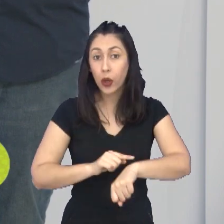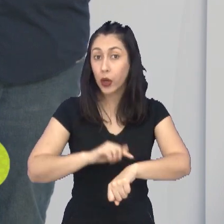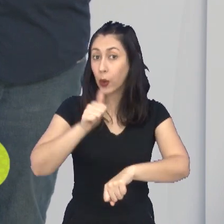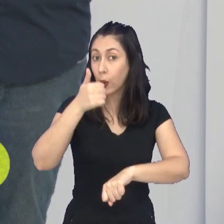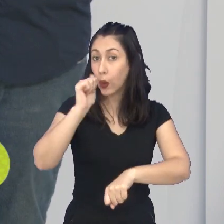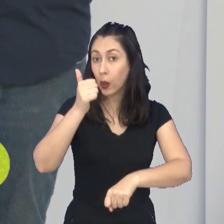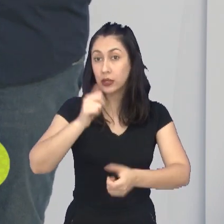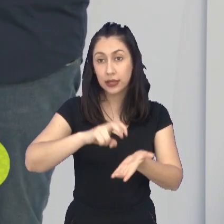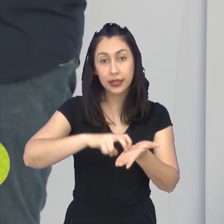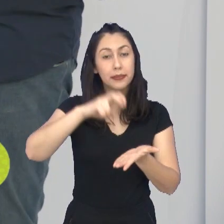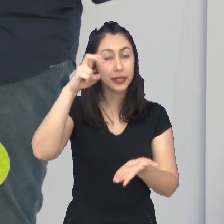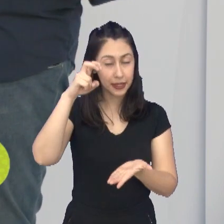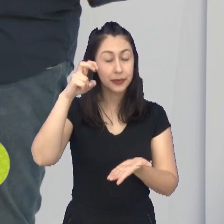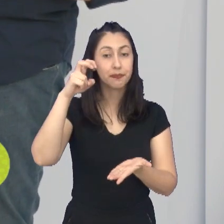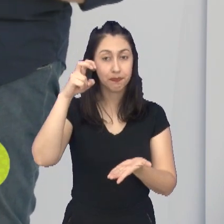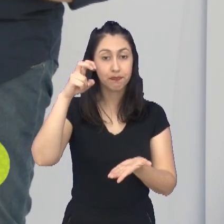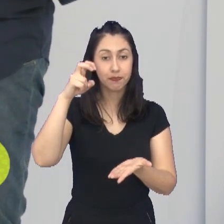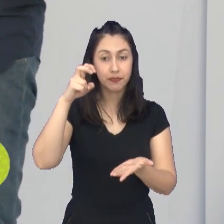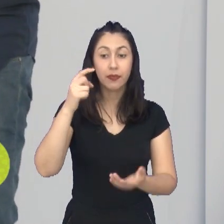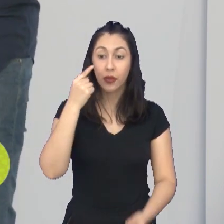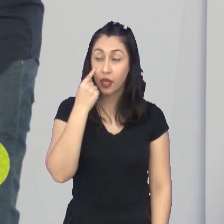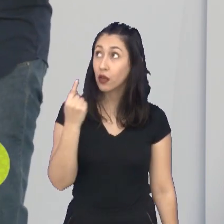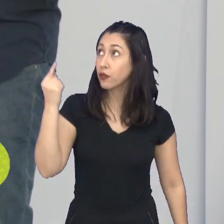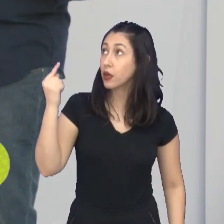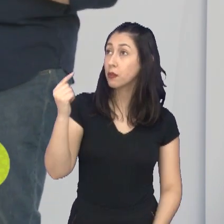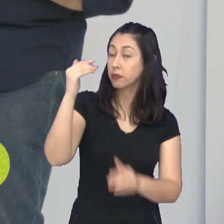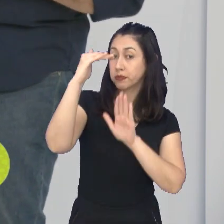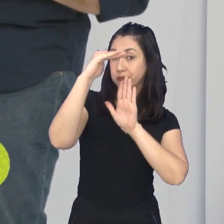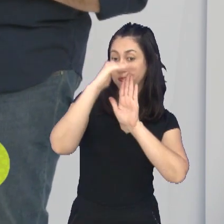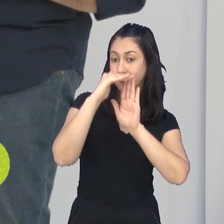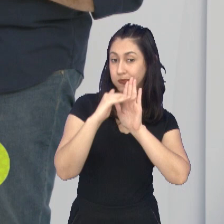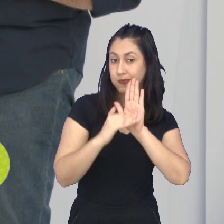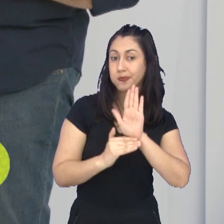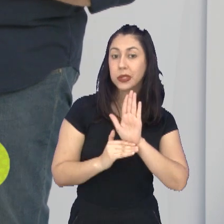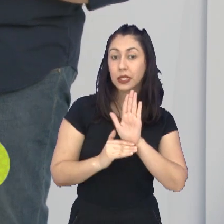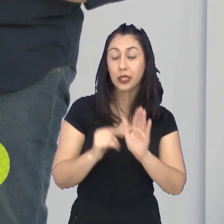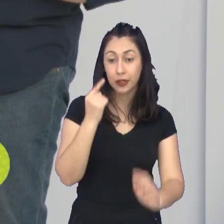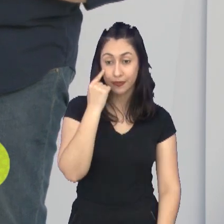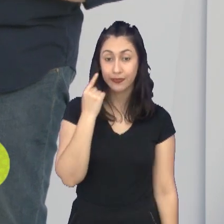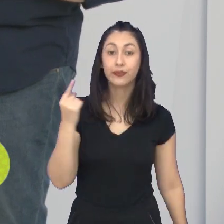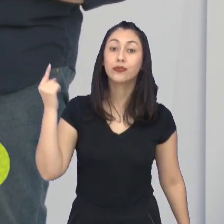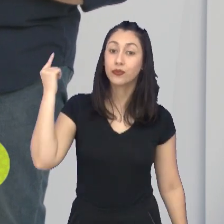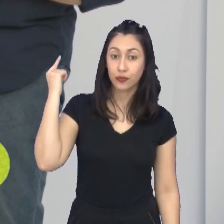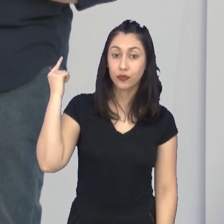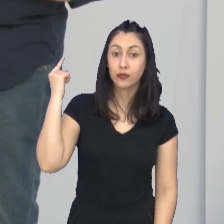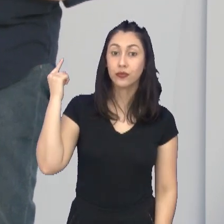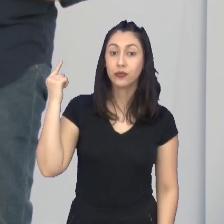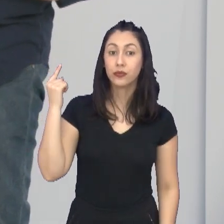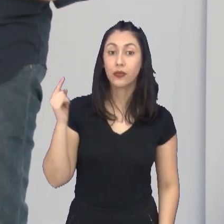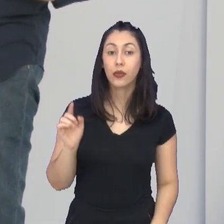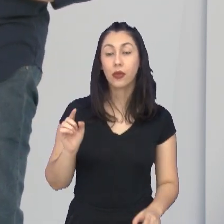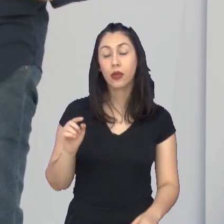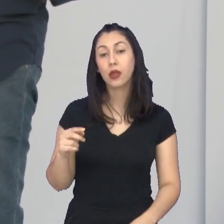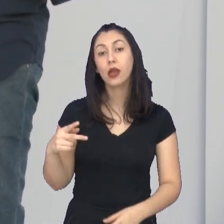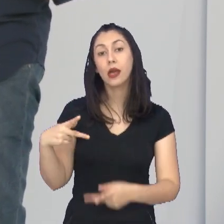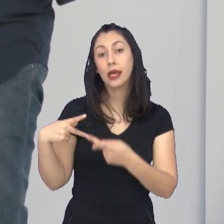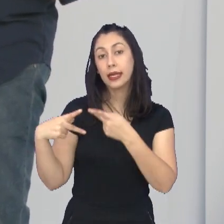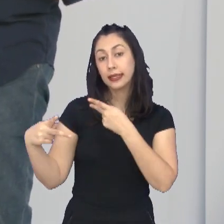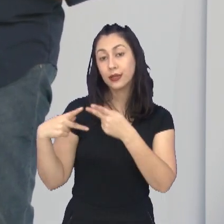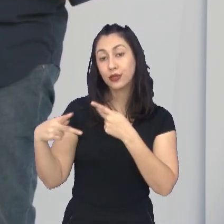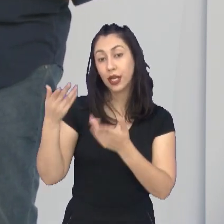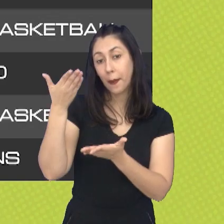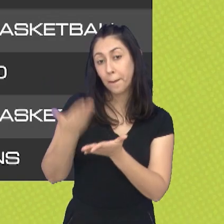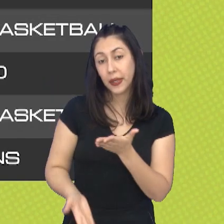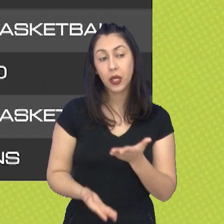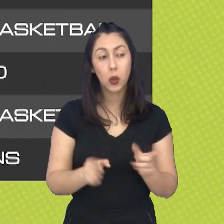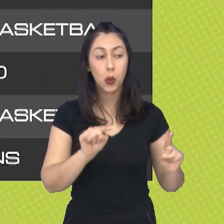do próximo domingo, 11 horas da manhã. A gente está vendo aqui a tabela, o Matheus já antecipou para a gente e colocou. Olha só, os 2 primeiros jogos, São José estreou perdendo para o São